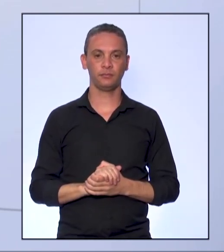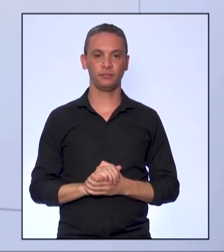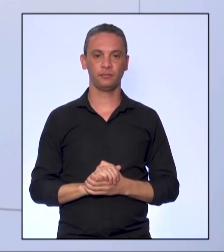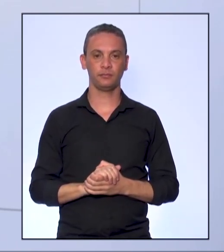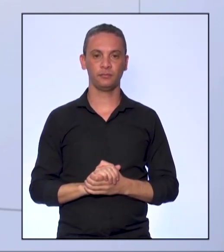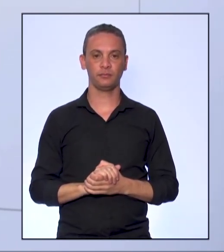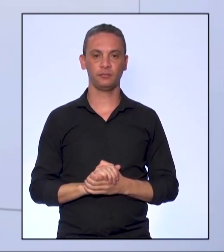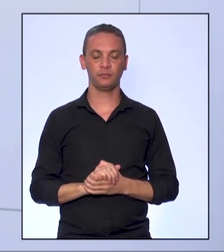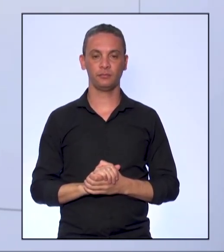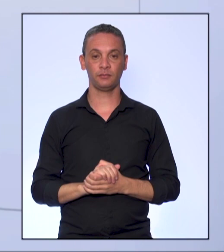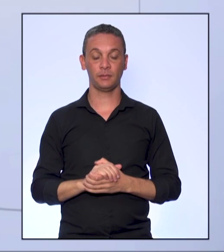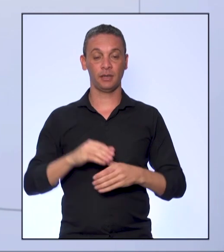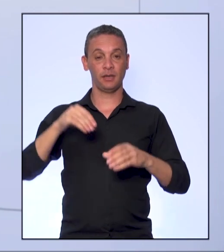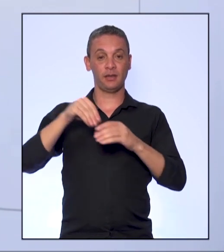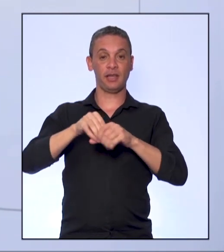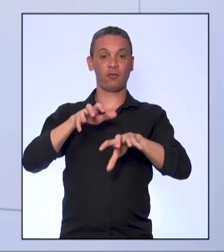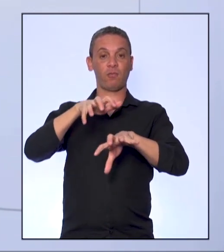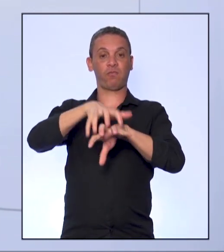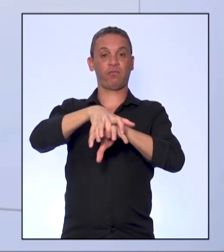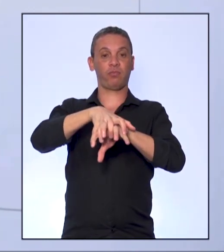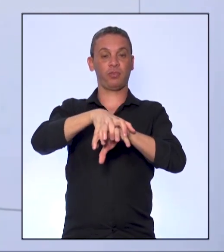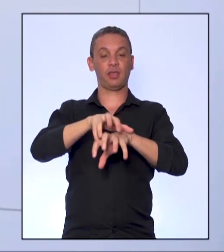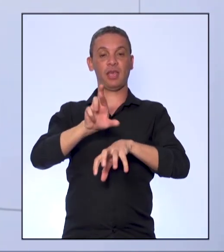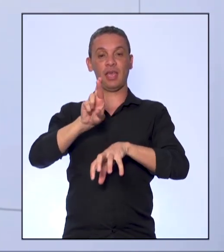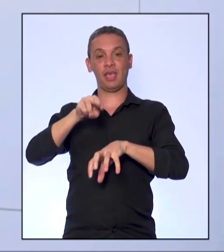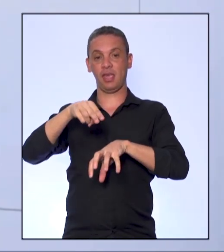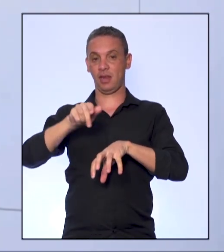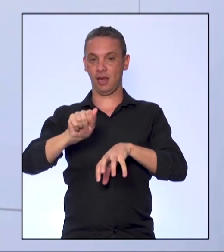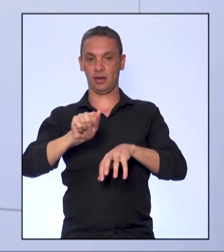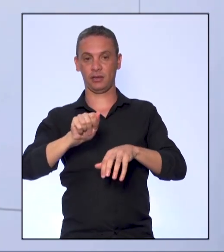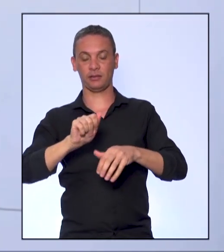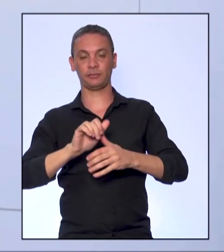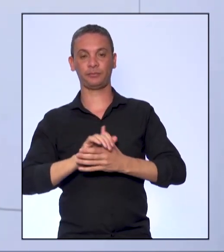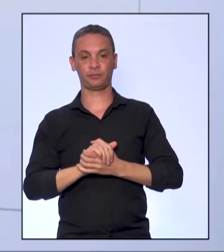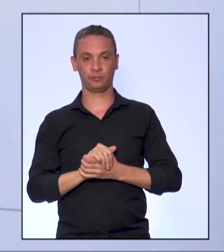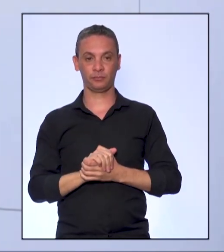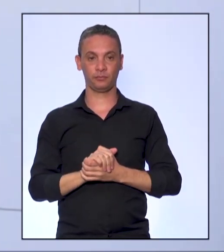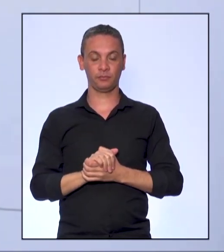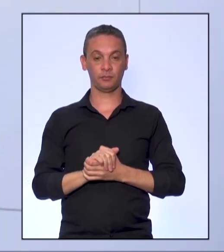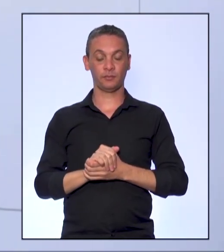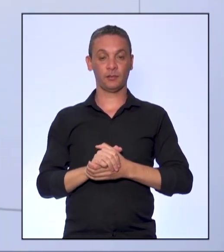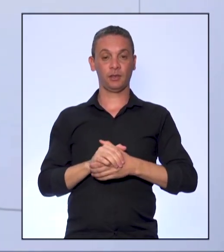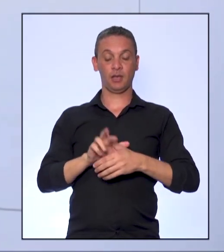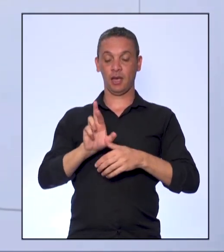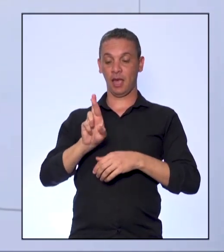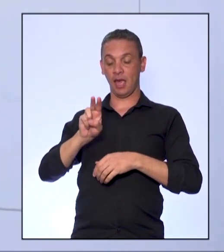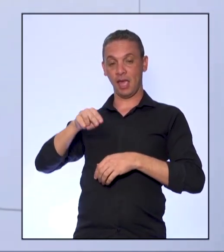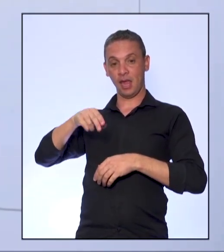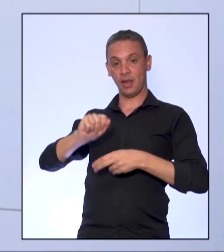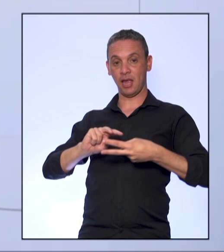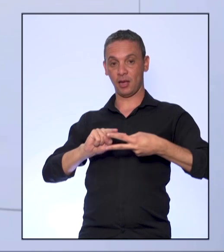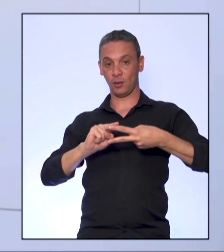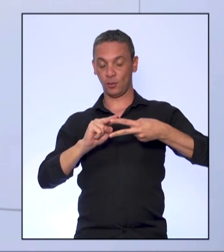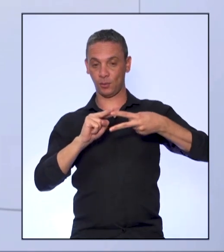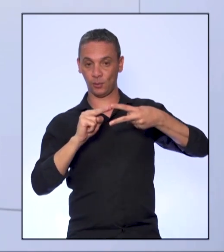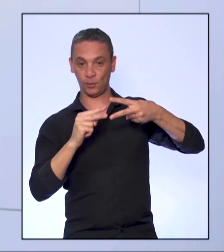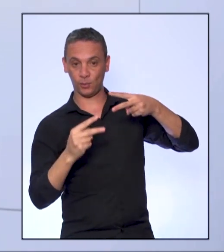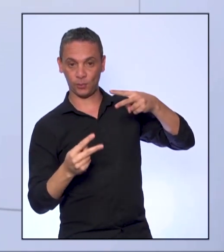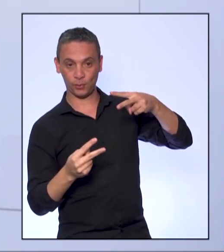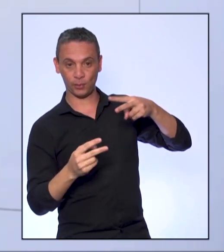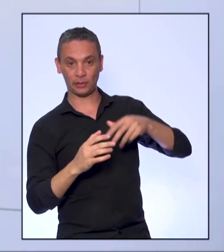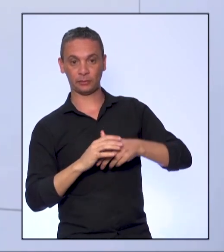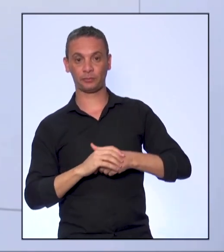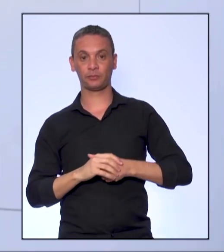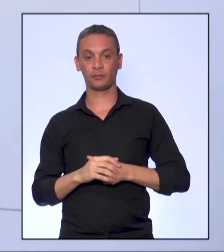e fica a estrutura dele bem aqui, ó. Ele libera esse RNA. Esse RNA, galera, deixa eu mostrar aqui através de esquema